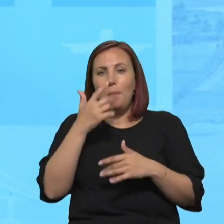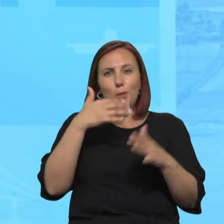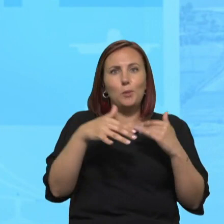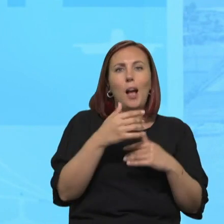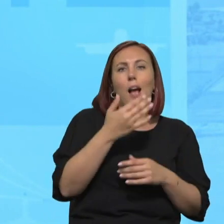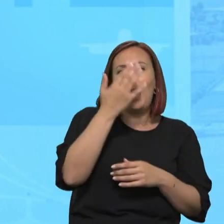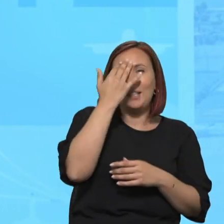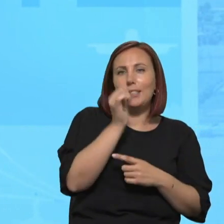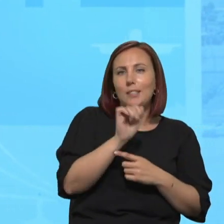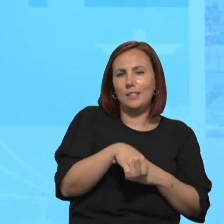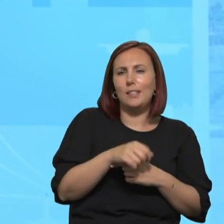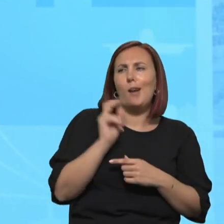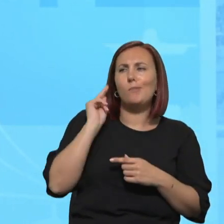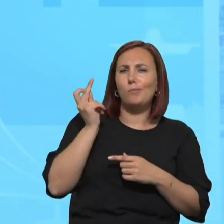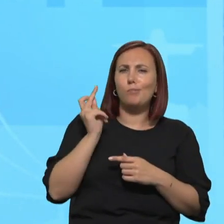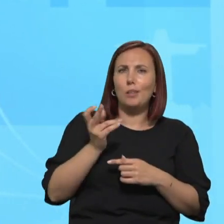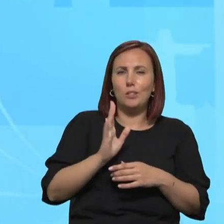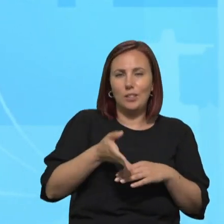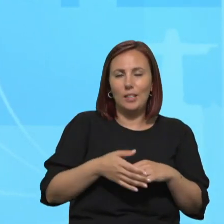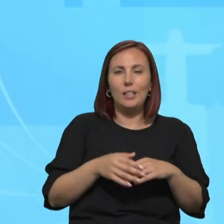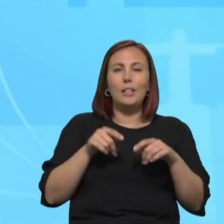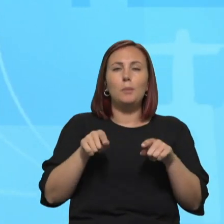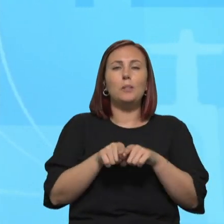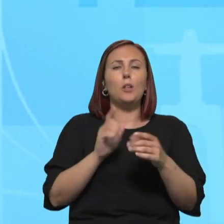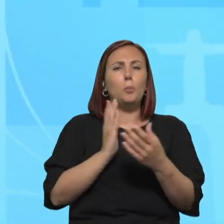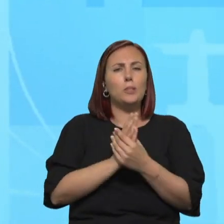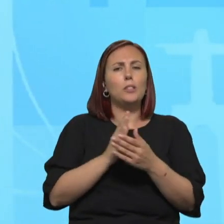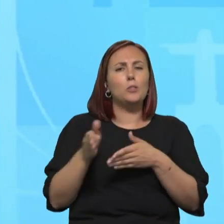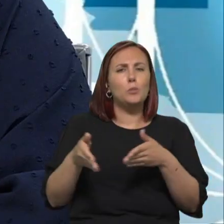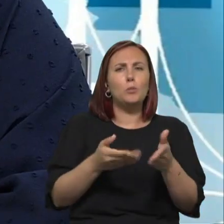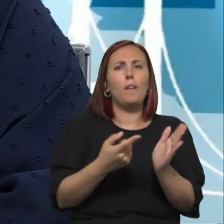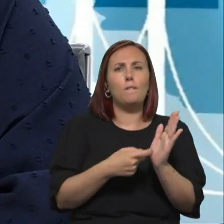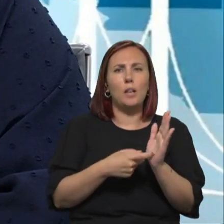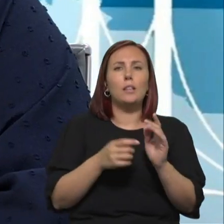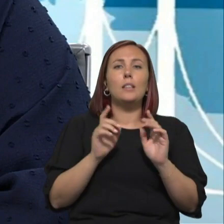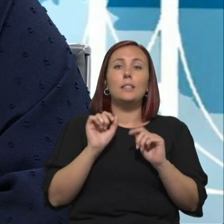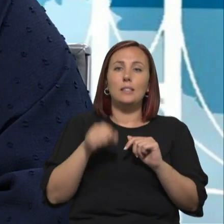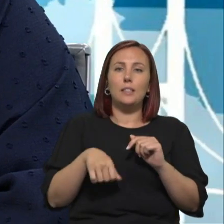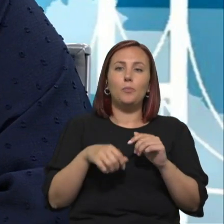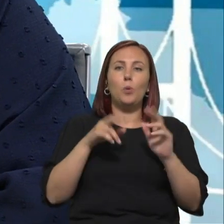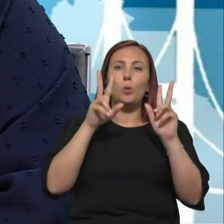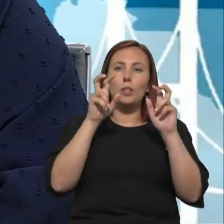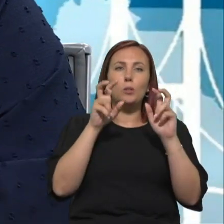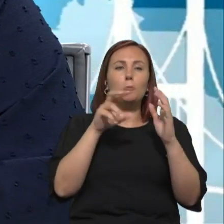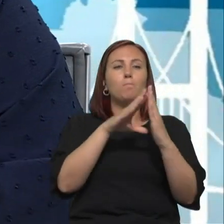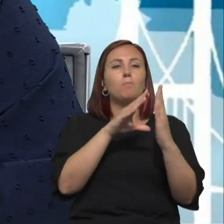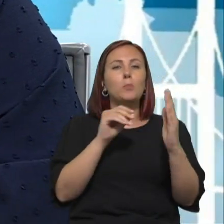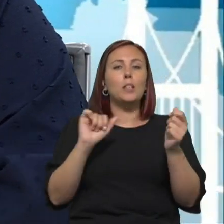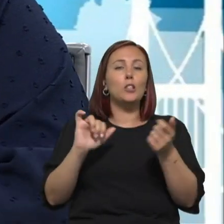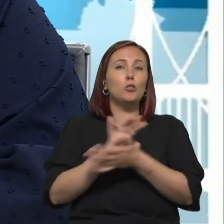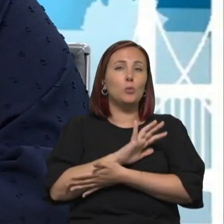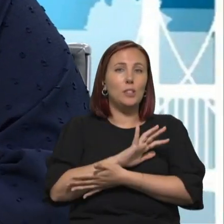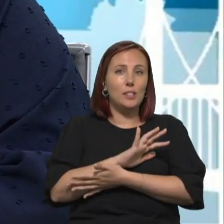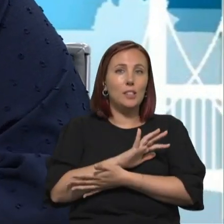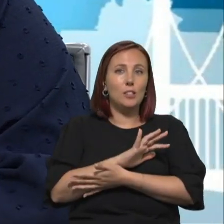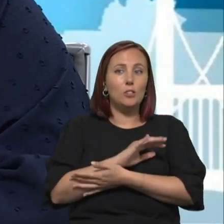décadas, mas este é um processo também a caminhar, não é? É verdade. O título inspira-se nas notícias